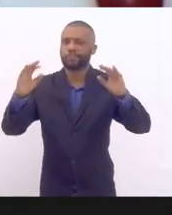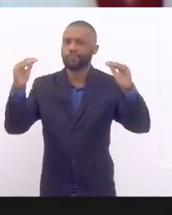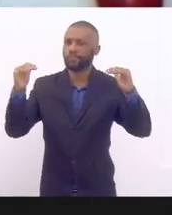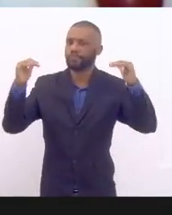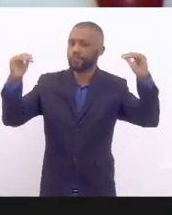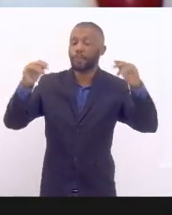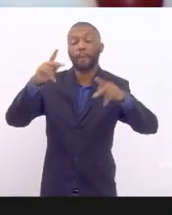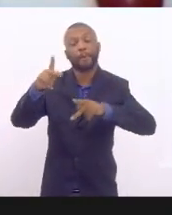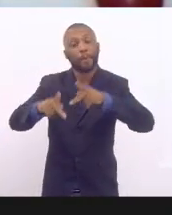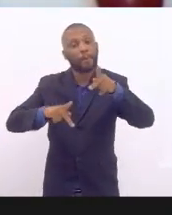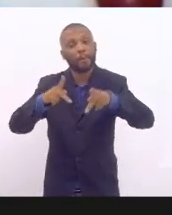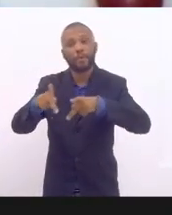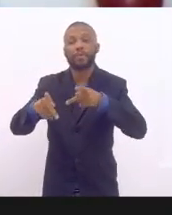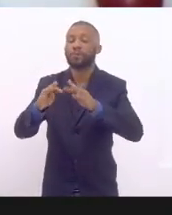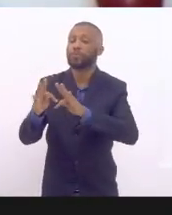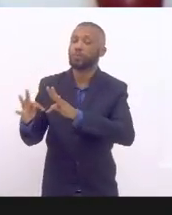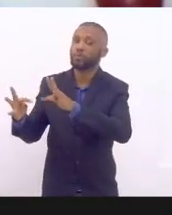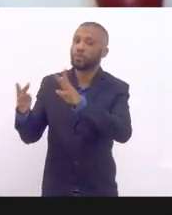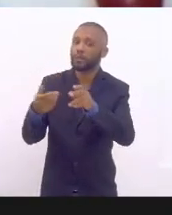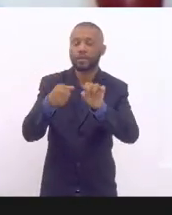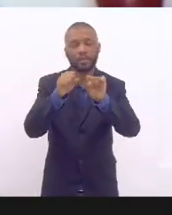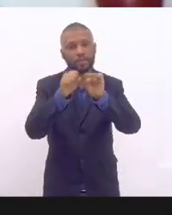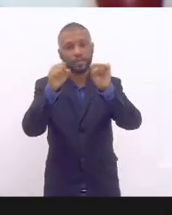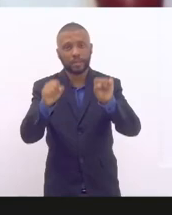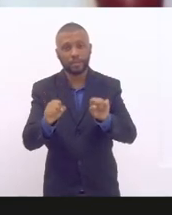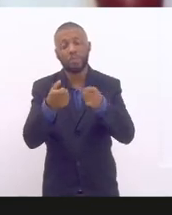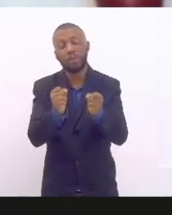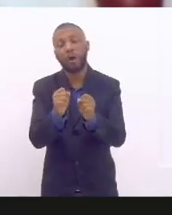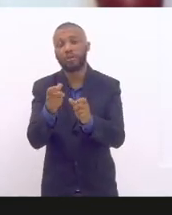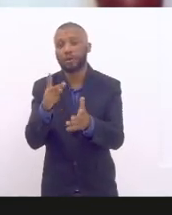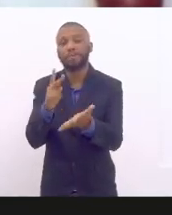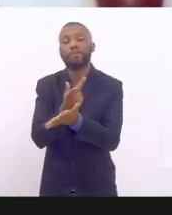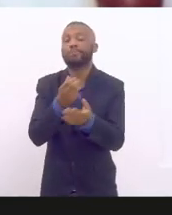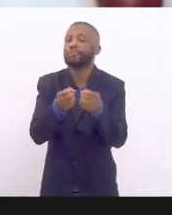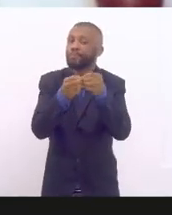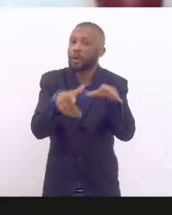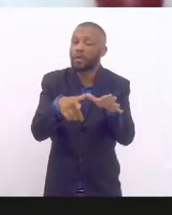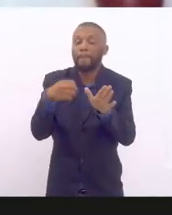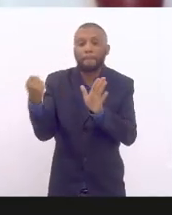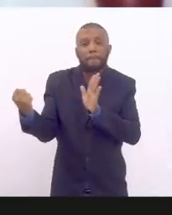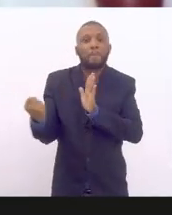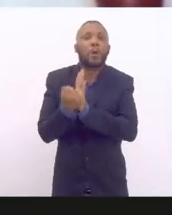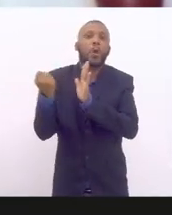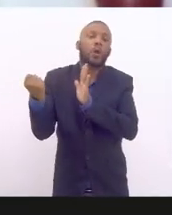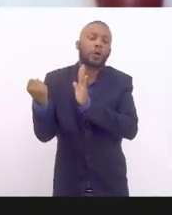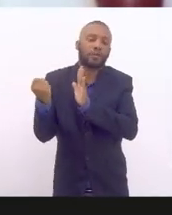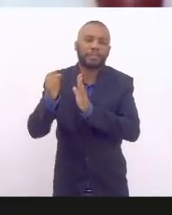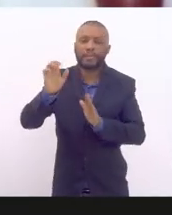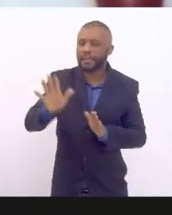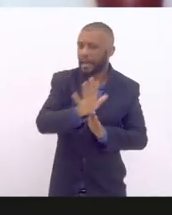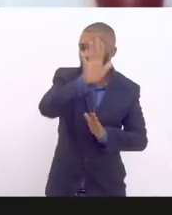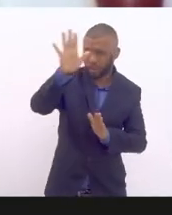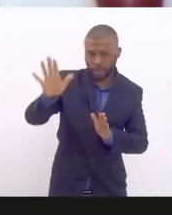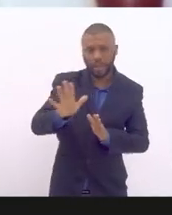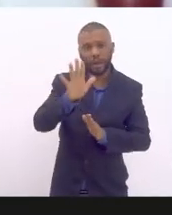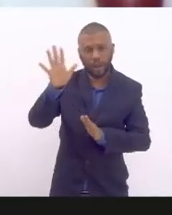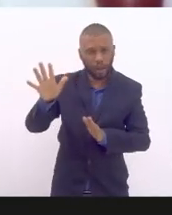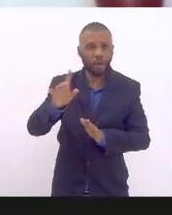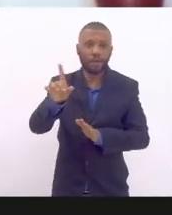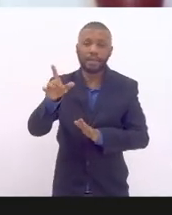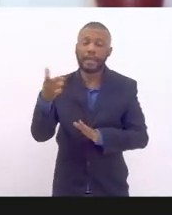população todo esse sistema está ameaçado Esse é um grande patrimônio nacional e ele está ameaçado